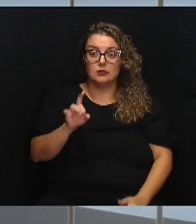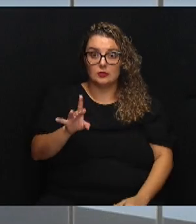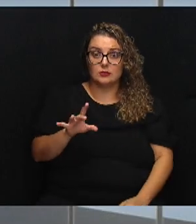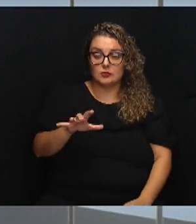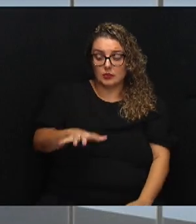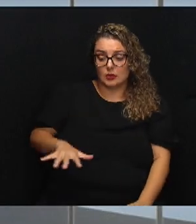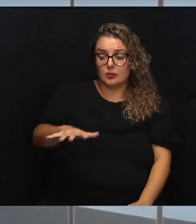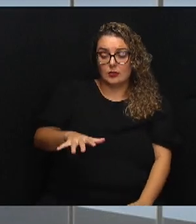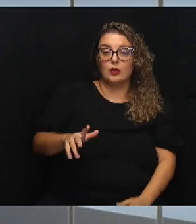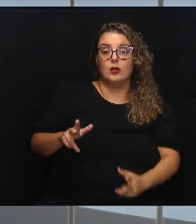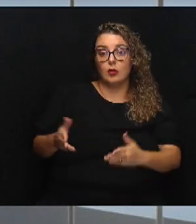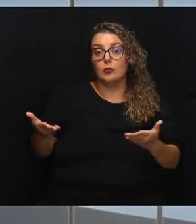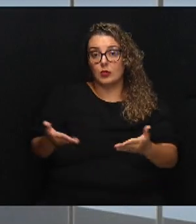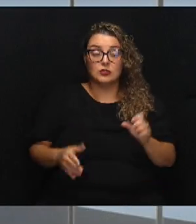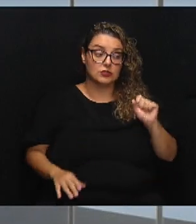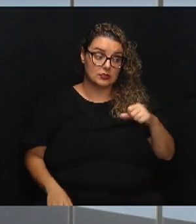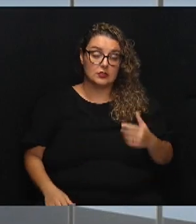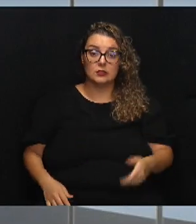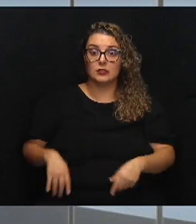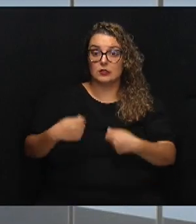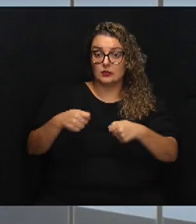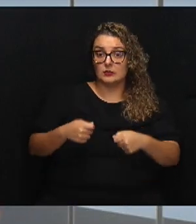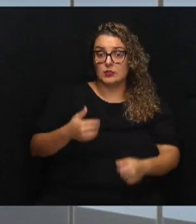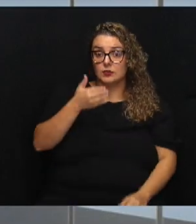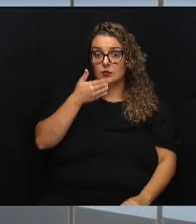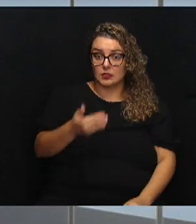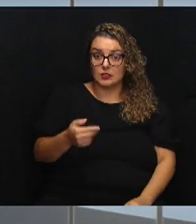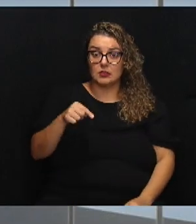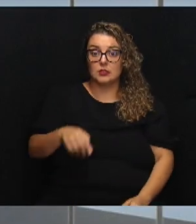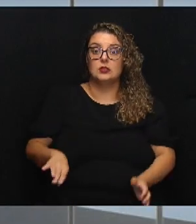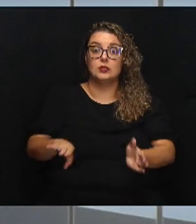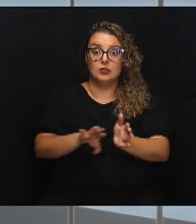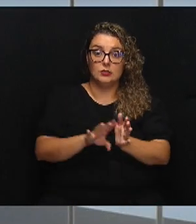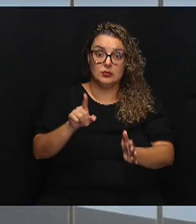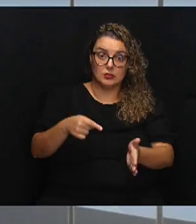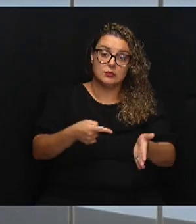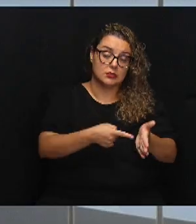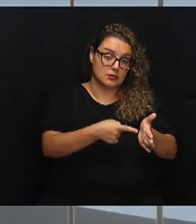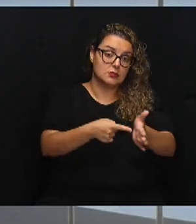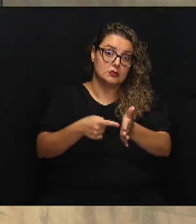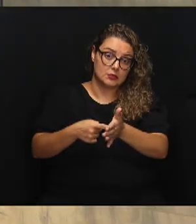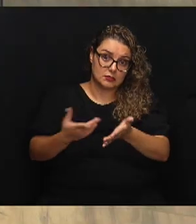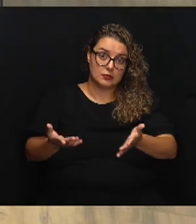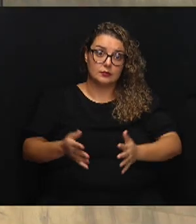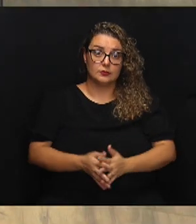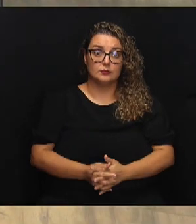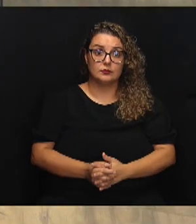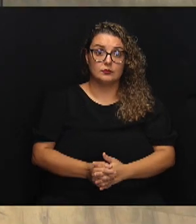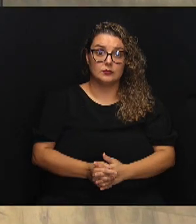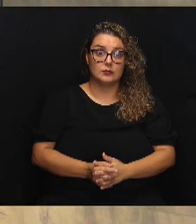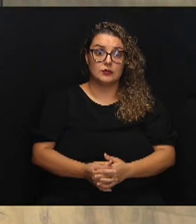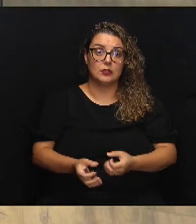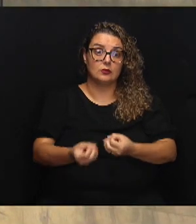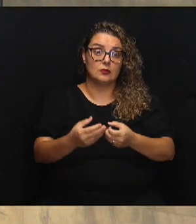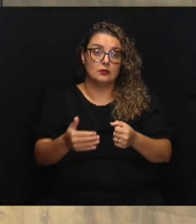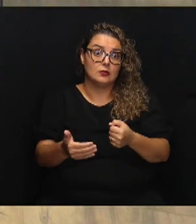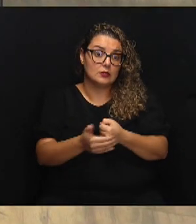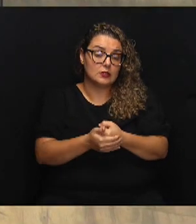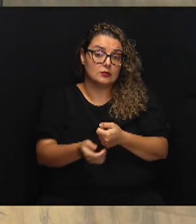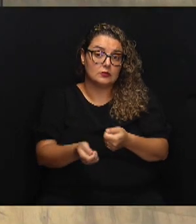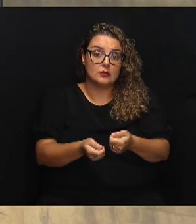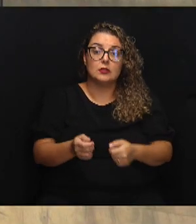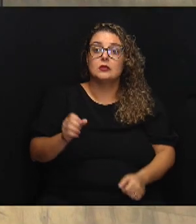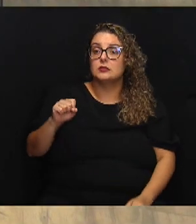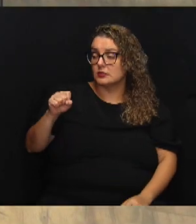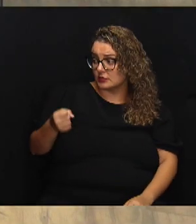que é hoje. Sim. E aí ela precisa ter uma demanda, e essa demanda vem através das denúncias, né? Senão ficam dados reprimidos, né? A gente não